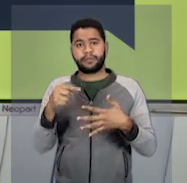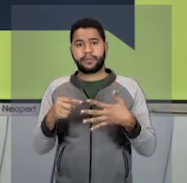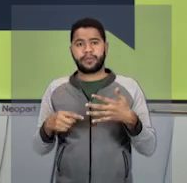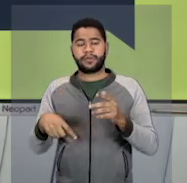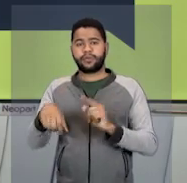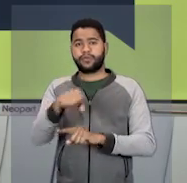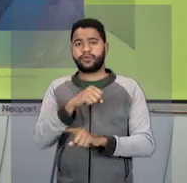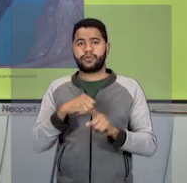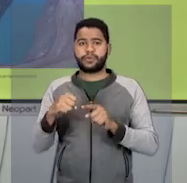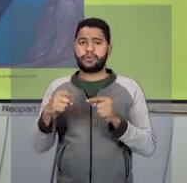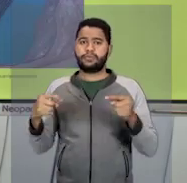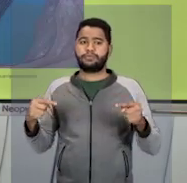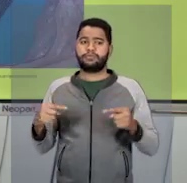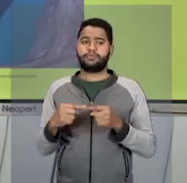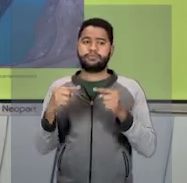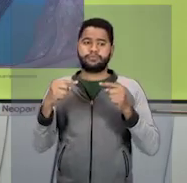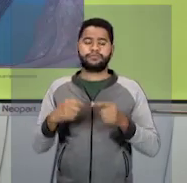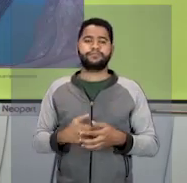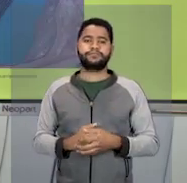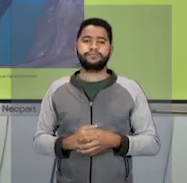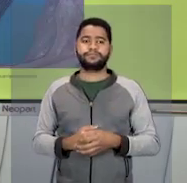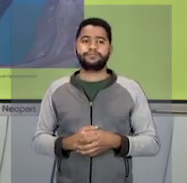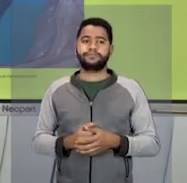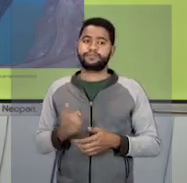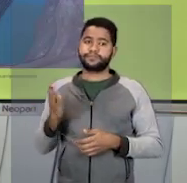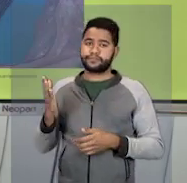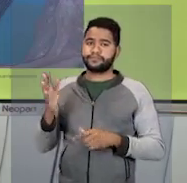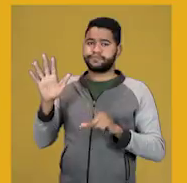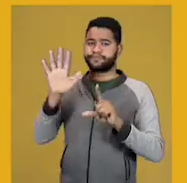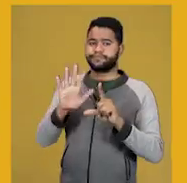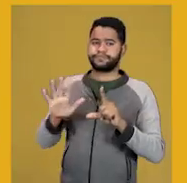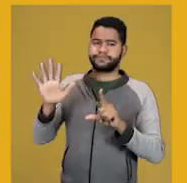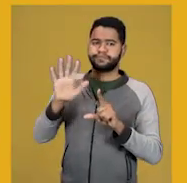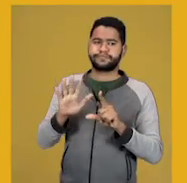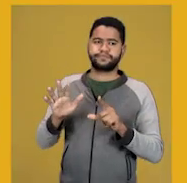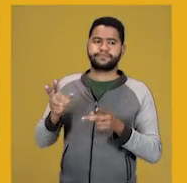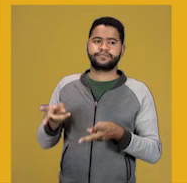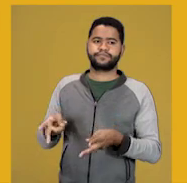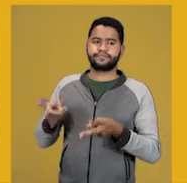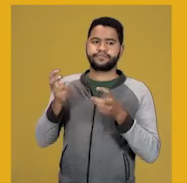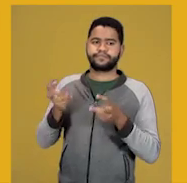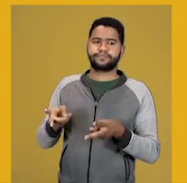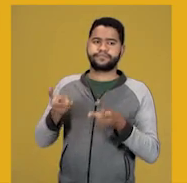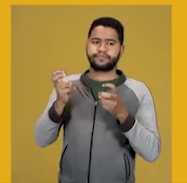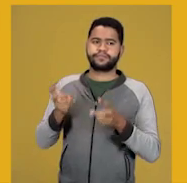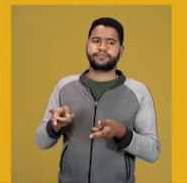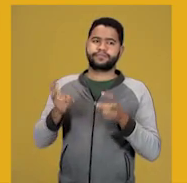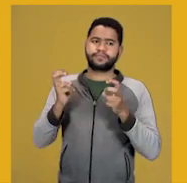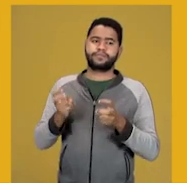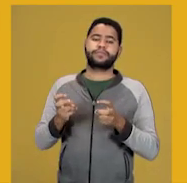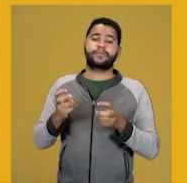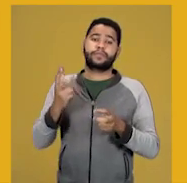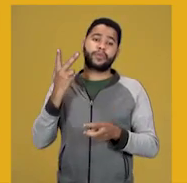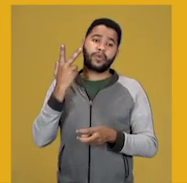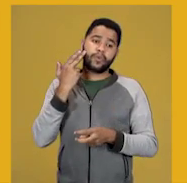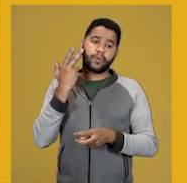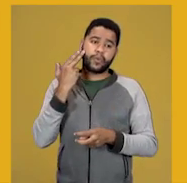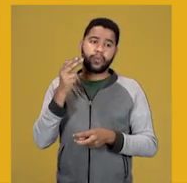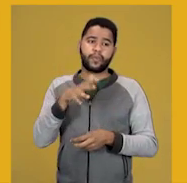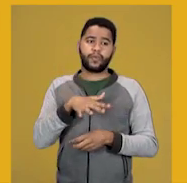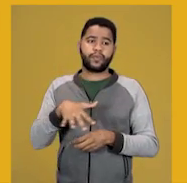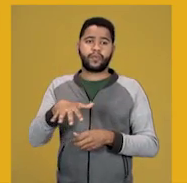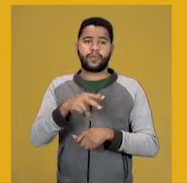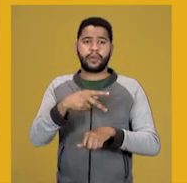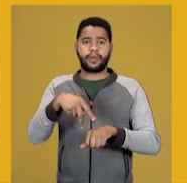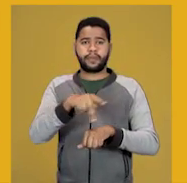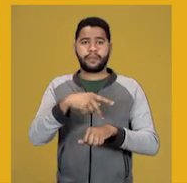também em relação a esse tipo de extrativismo. Aqui é uma imagem, né, da retirada aí, né, do extrativismo, muito comum em vários países